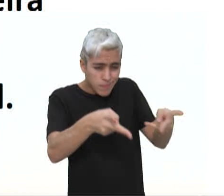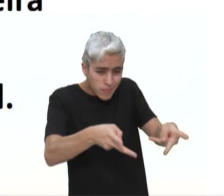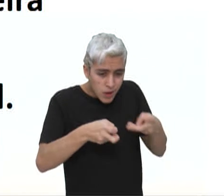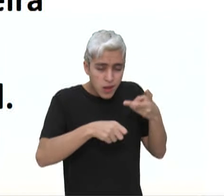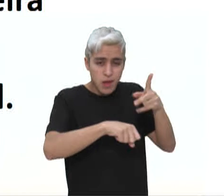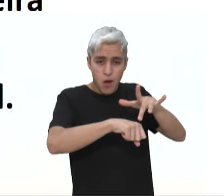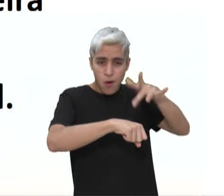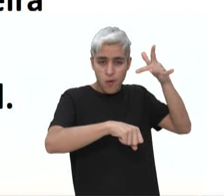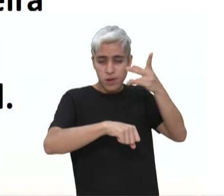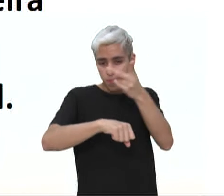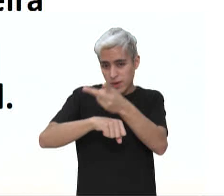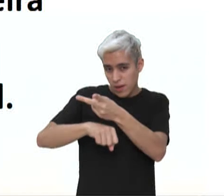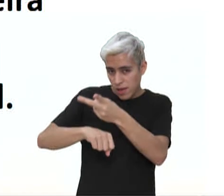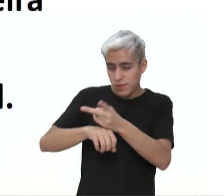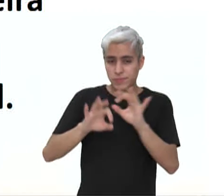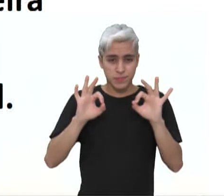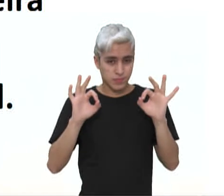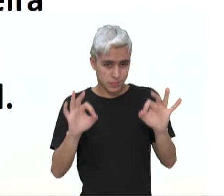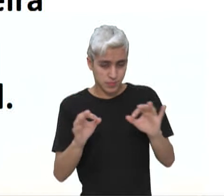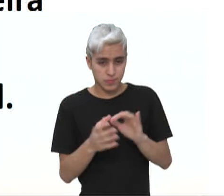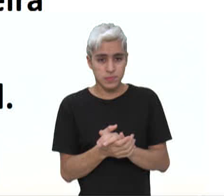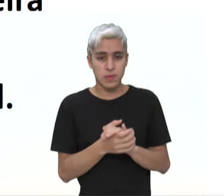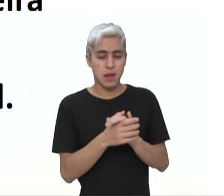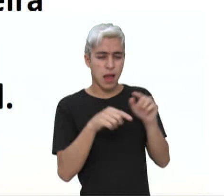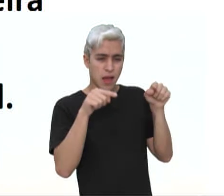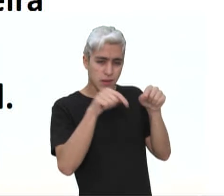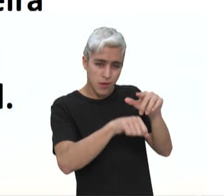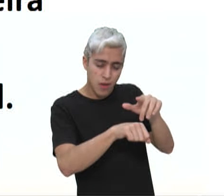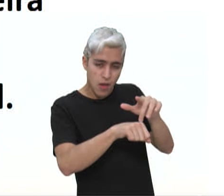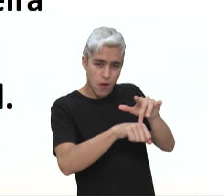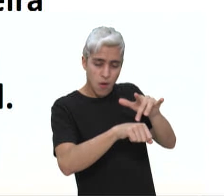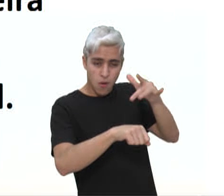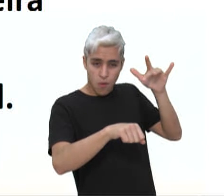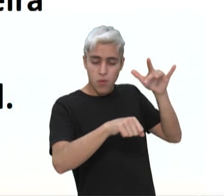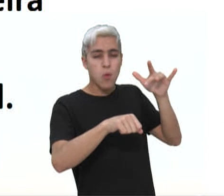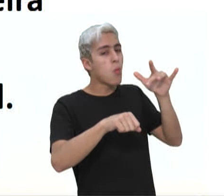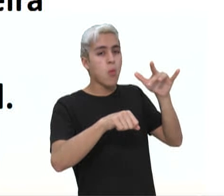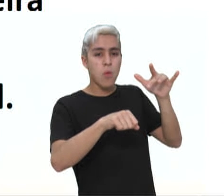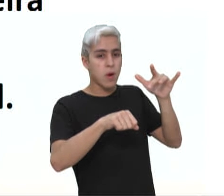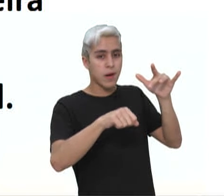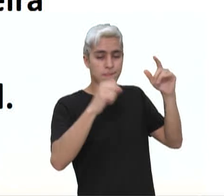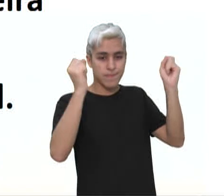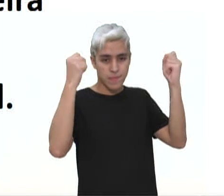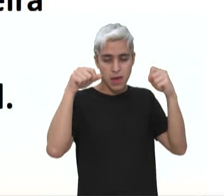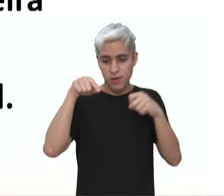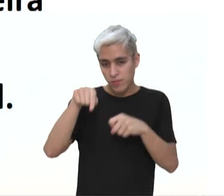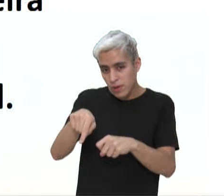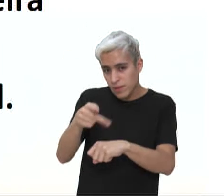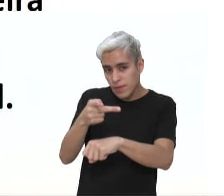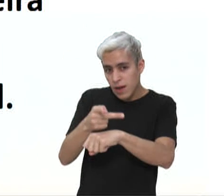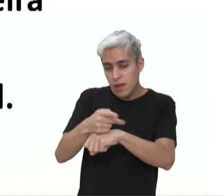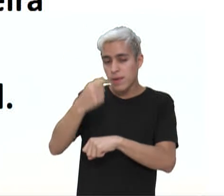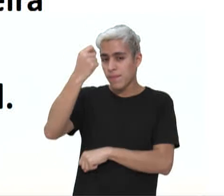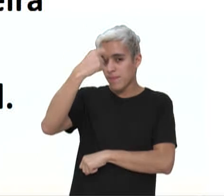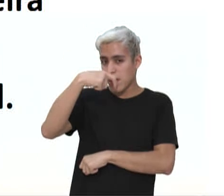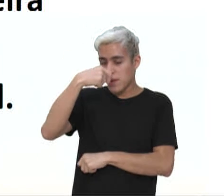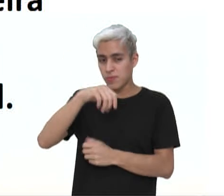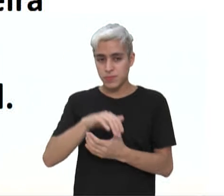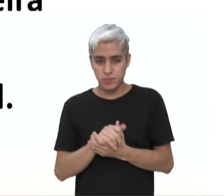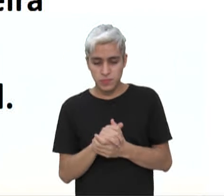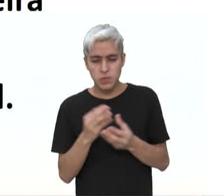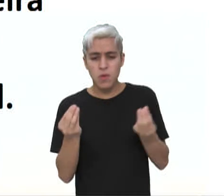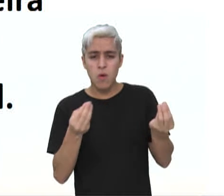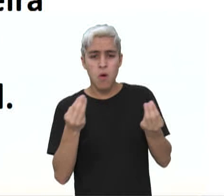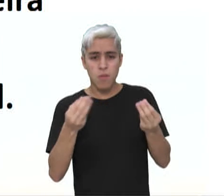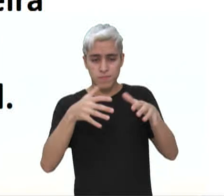prata. Ouro, Nova Espanha, o que hoje é o México, prata, vice-reinado do Peru. O território colonial era